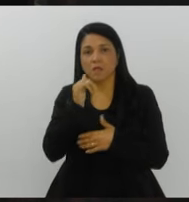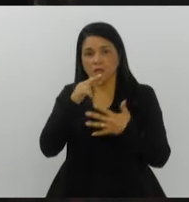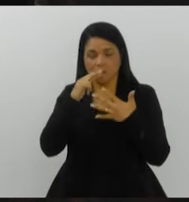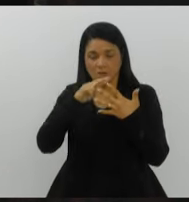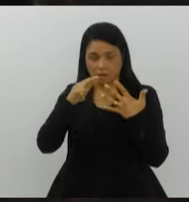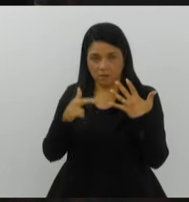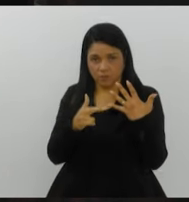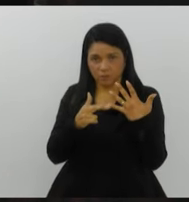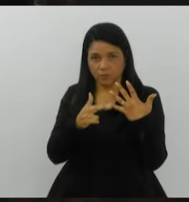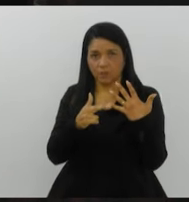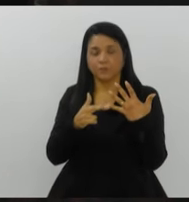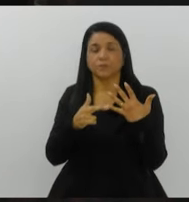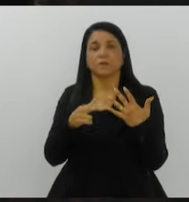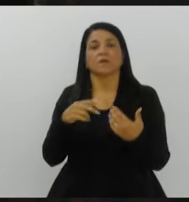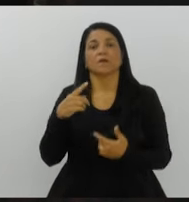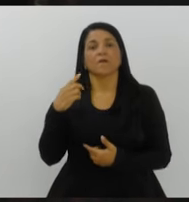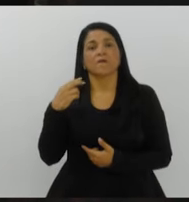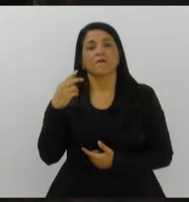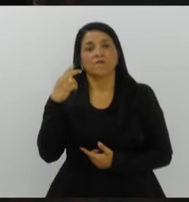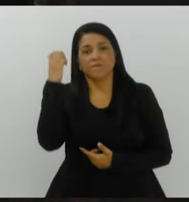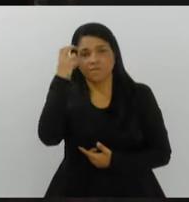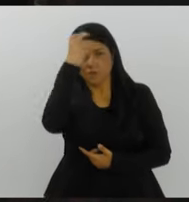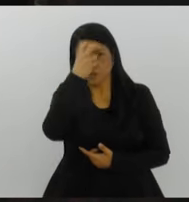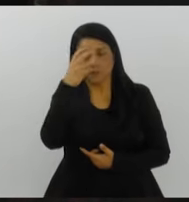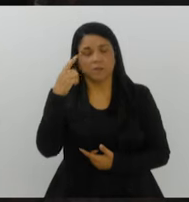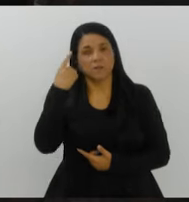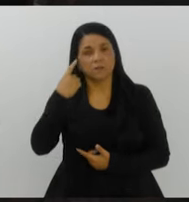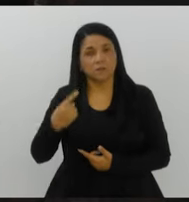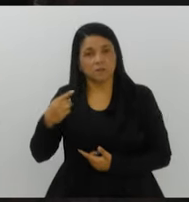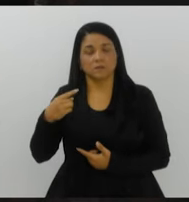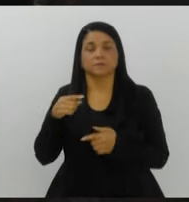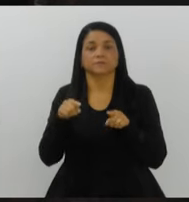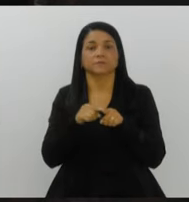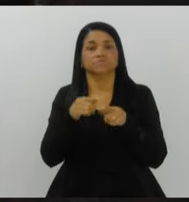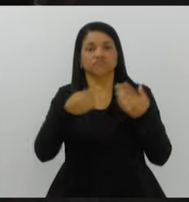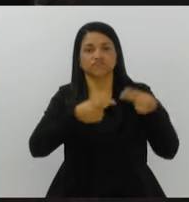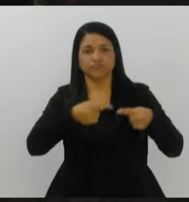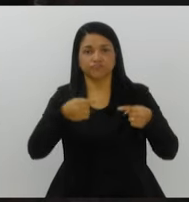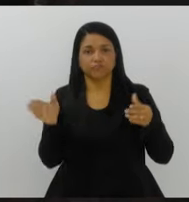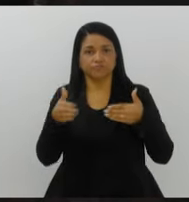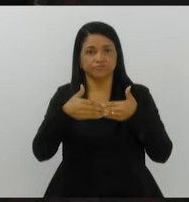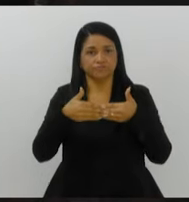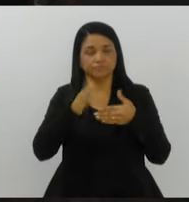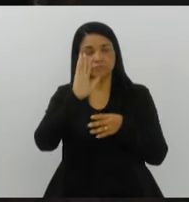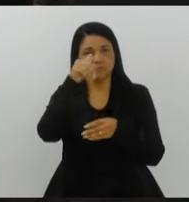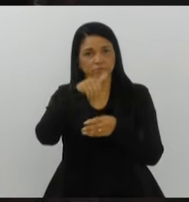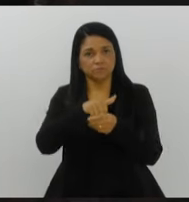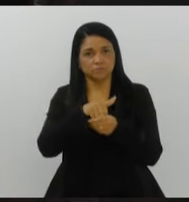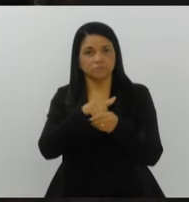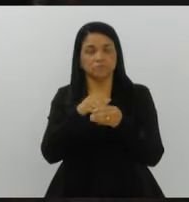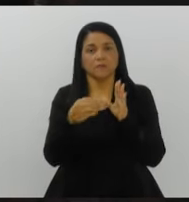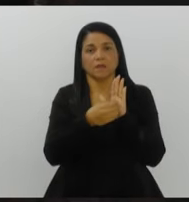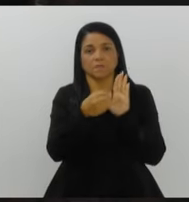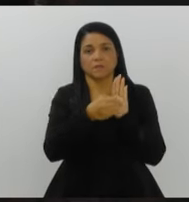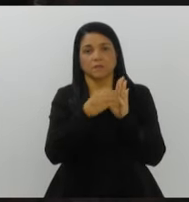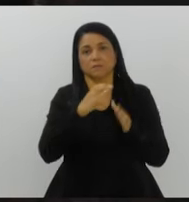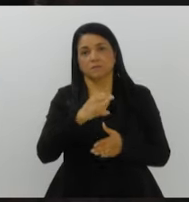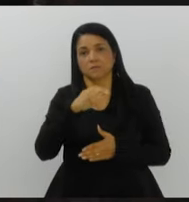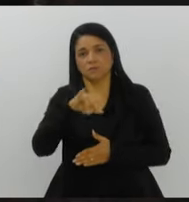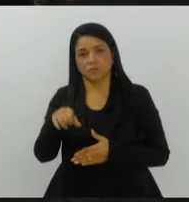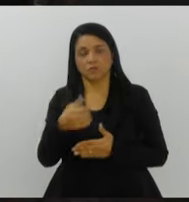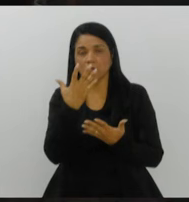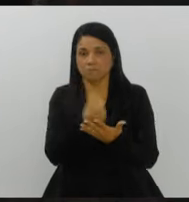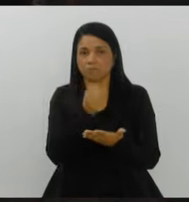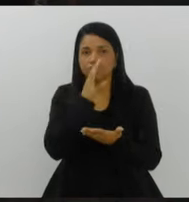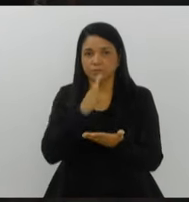Dani Monteiro. Em discussão, não havendo quem queira discutir, em votação, a emenda da CCJ, senhores que aprovam, permaneçam